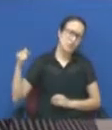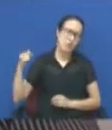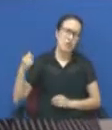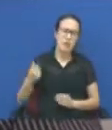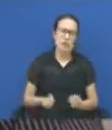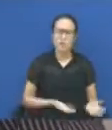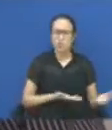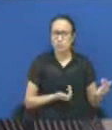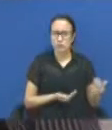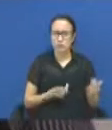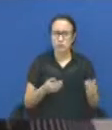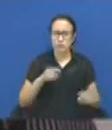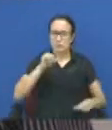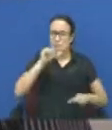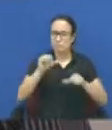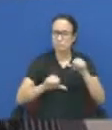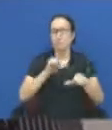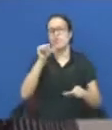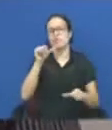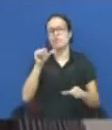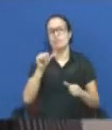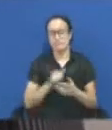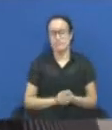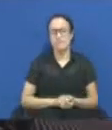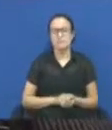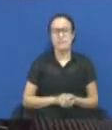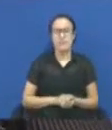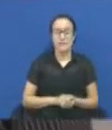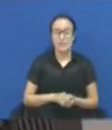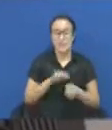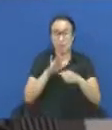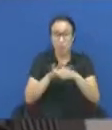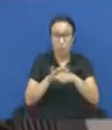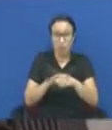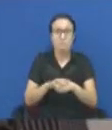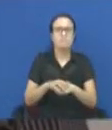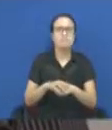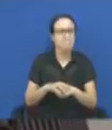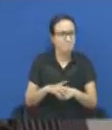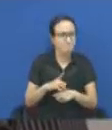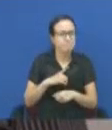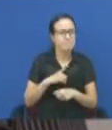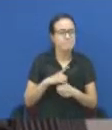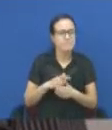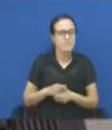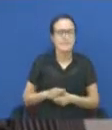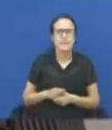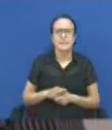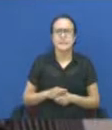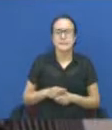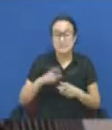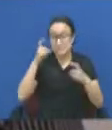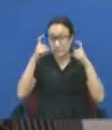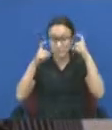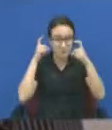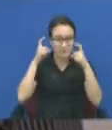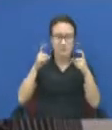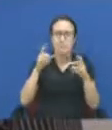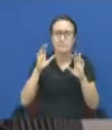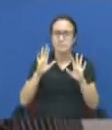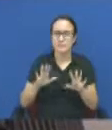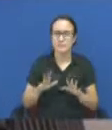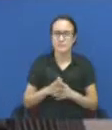ele chegou a ficar até doente de tanto que ele se preocupava com a nossa juventude brasileira. Fazia muitas letras que realmente